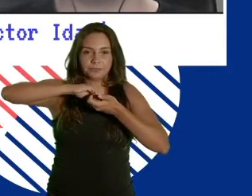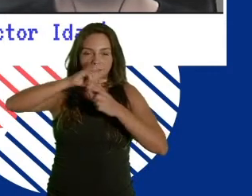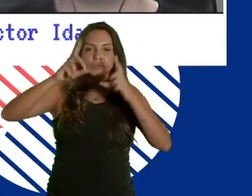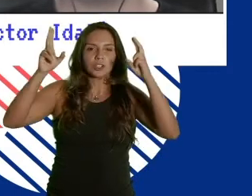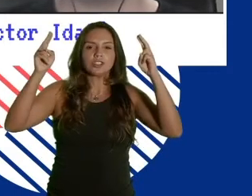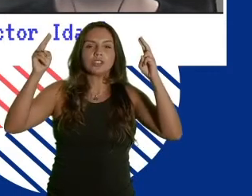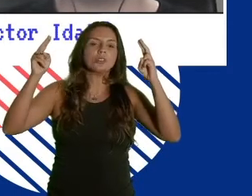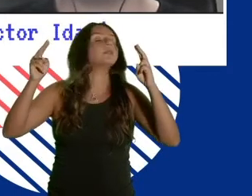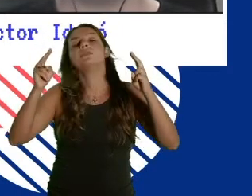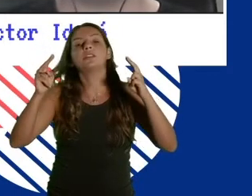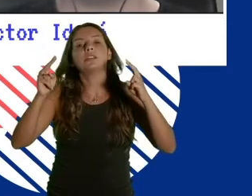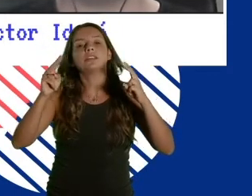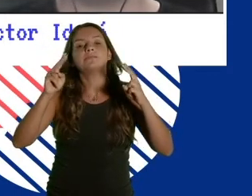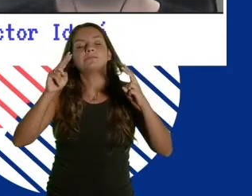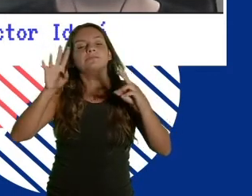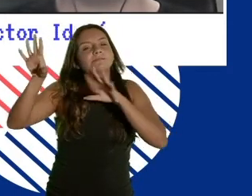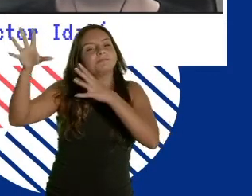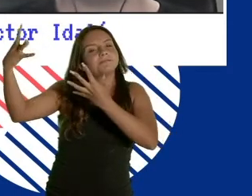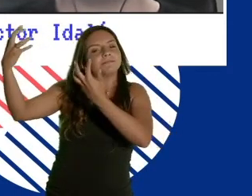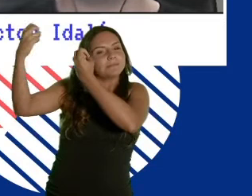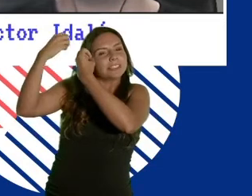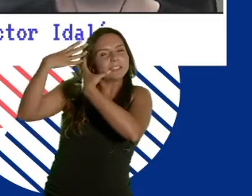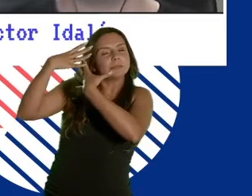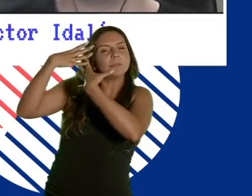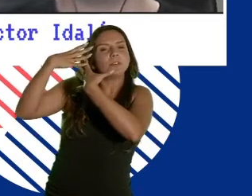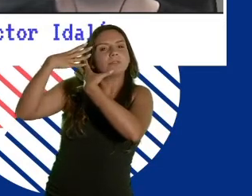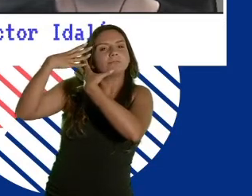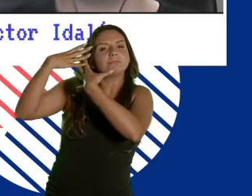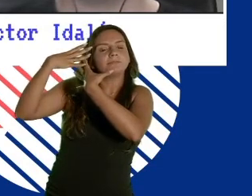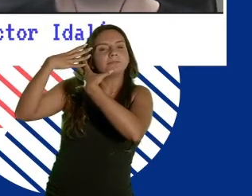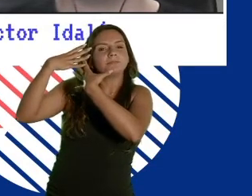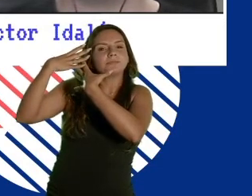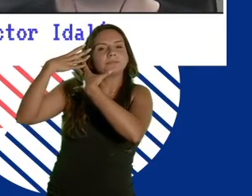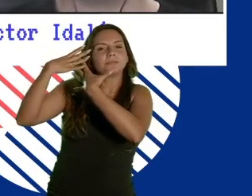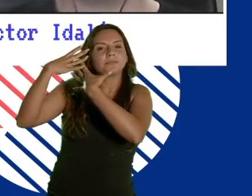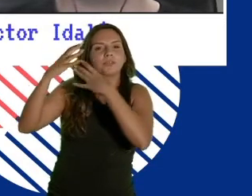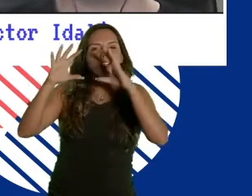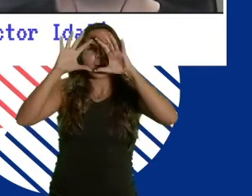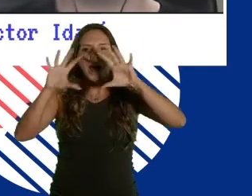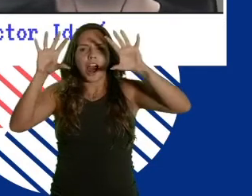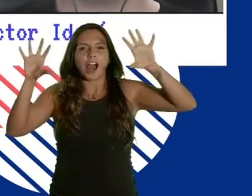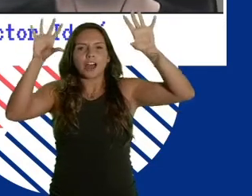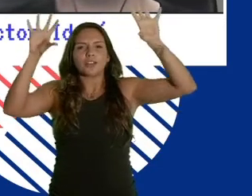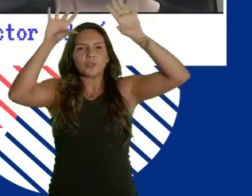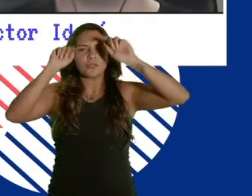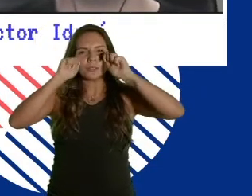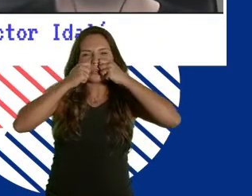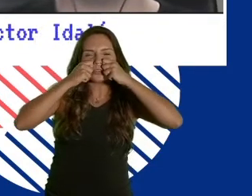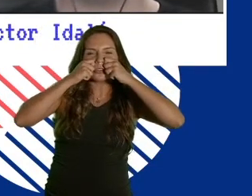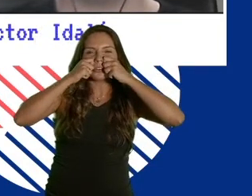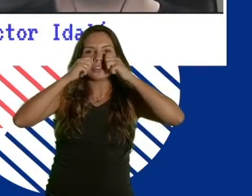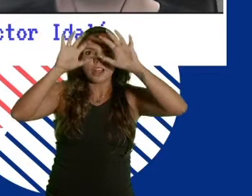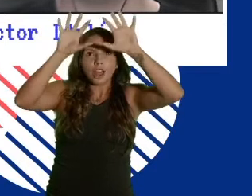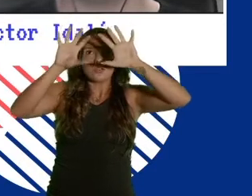título... me inspirou assim que as nuvens são muito choronas e caem